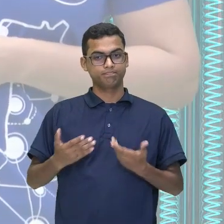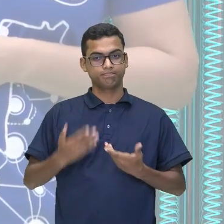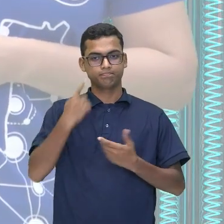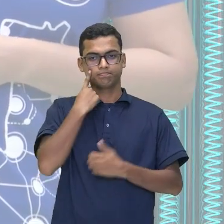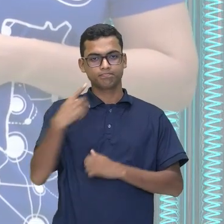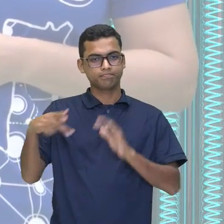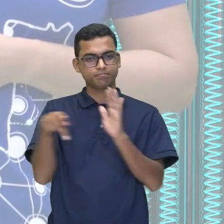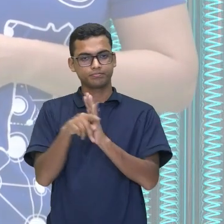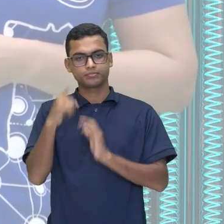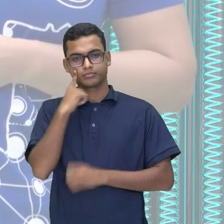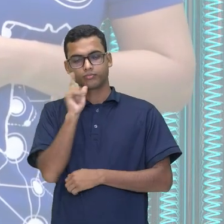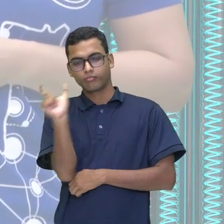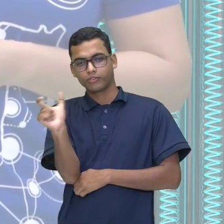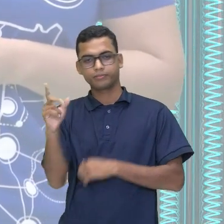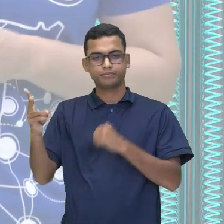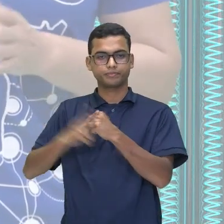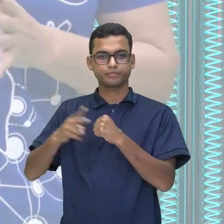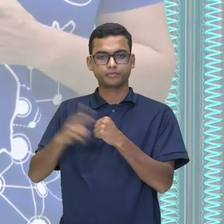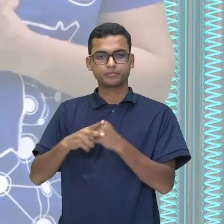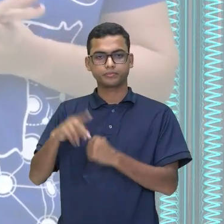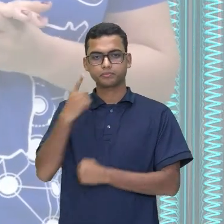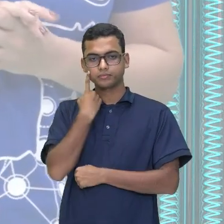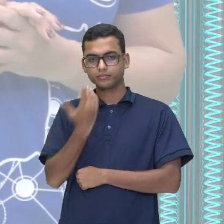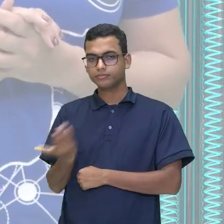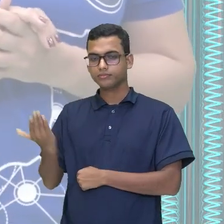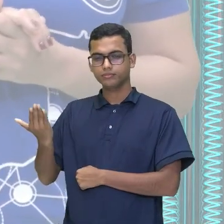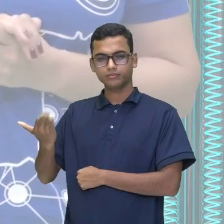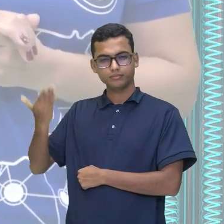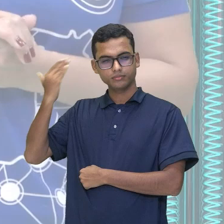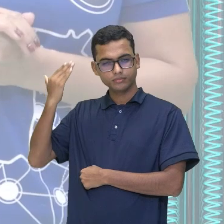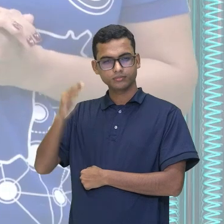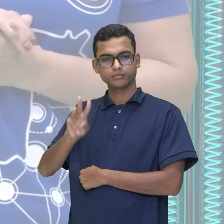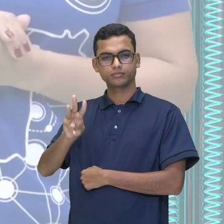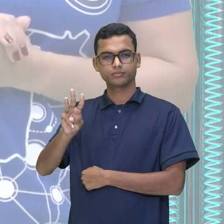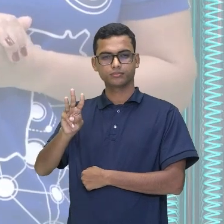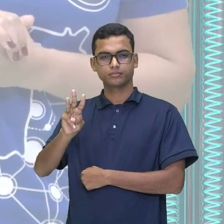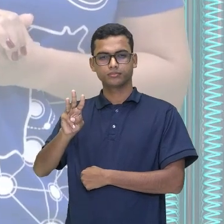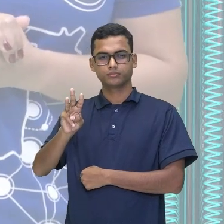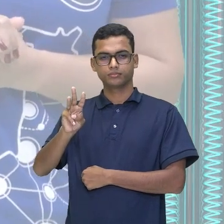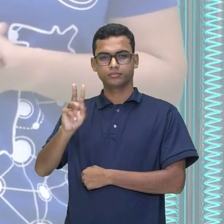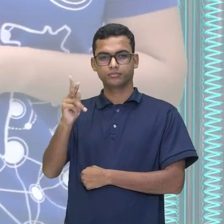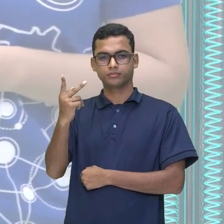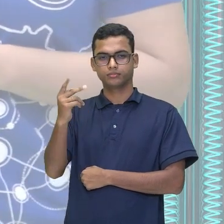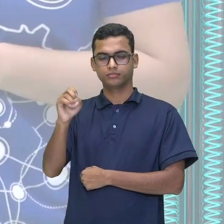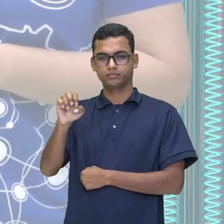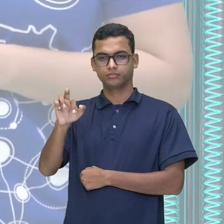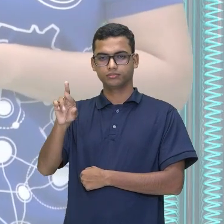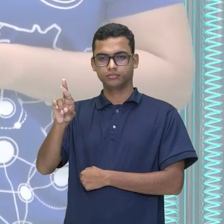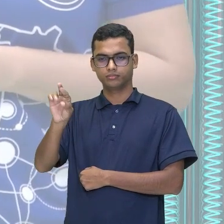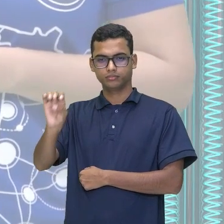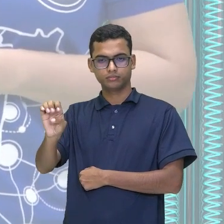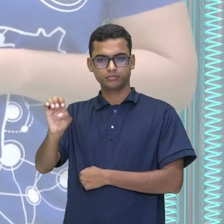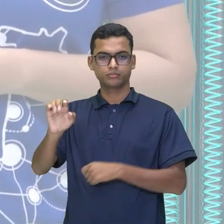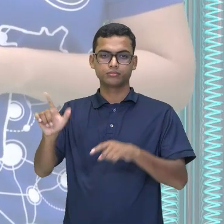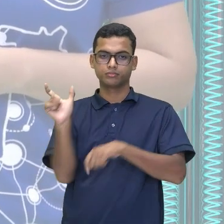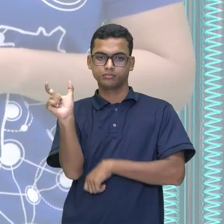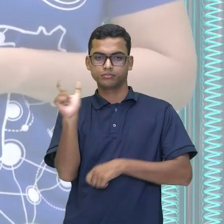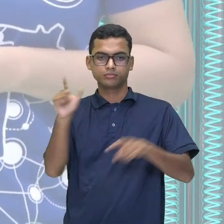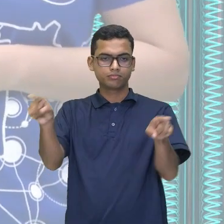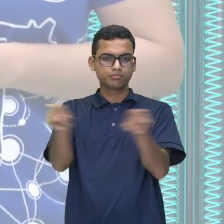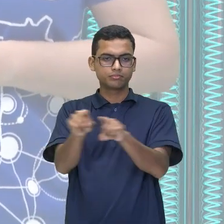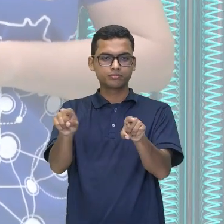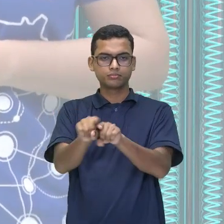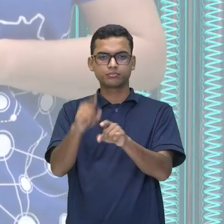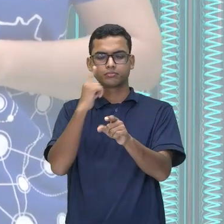foram? Aqui eu não modifiquei o verbo. Por que eu não modifiquei esse verbo? Porque eu estou fazendo pergunta. Quando